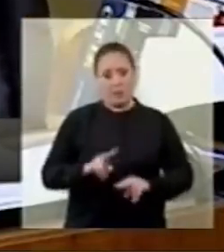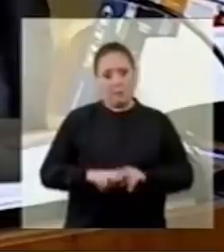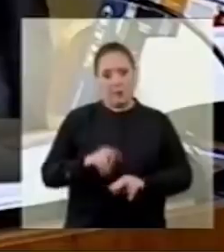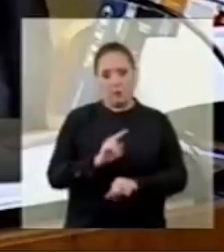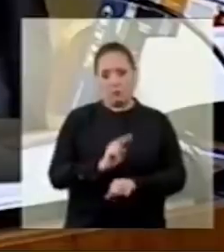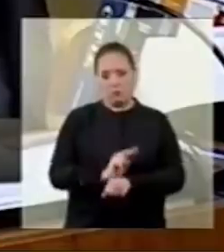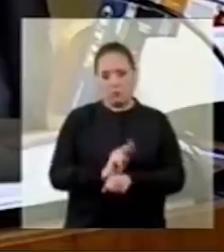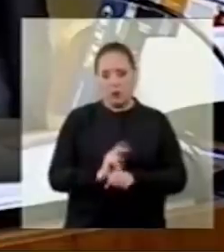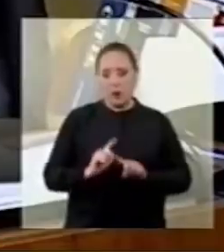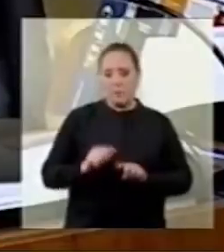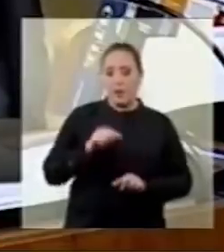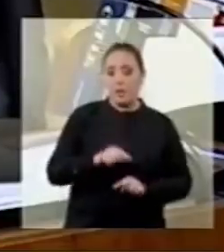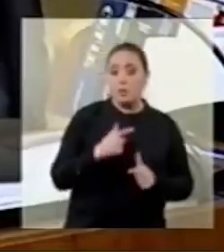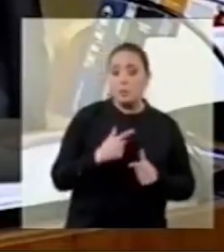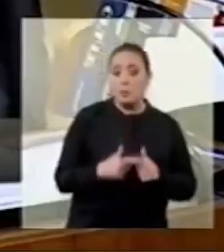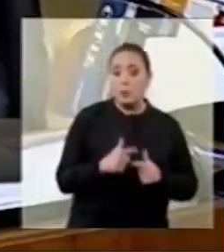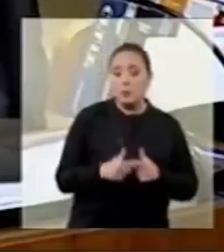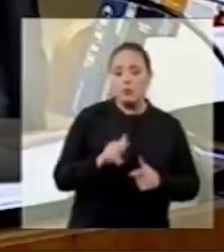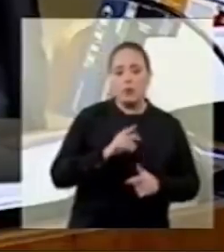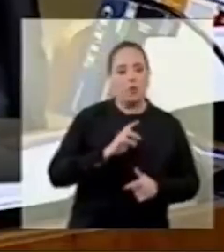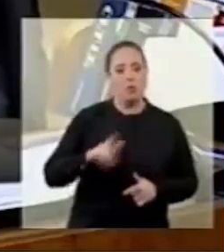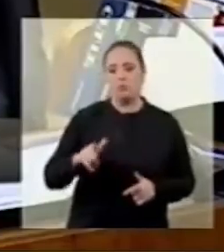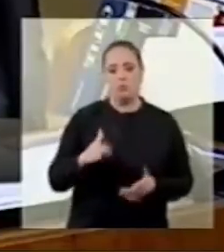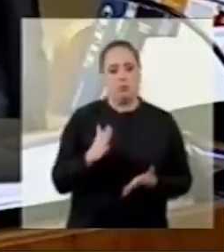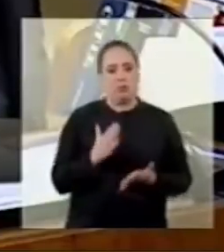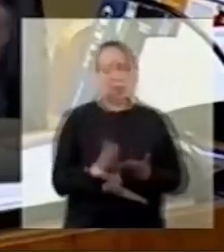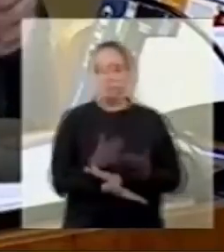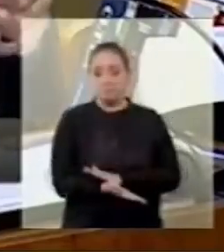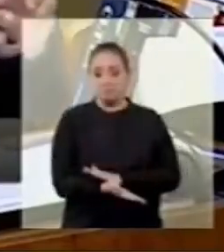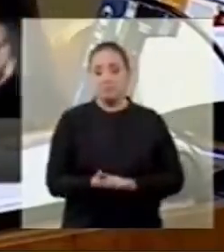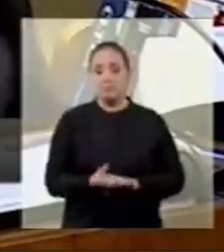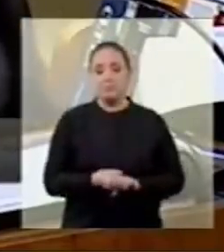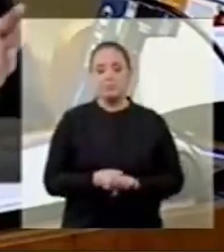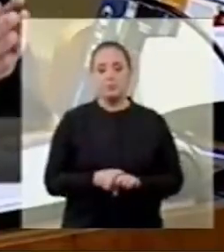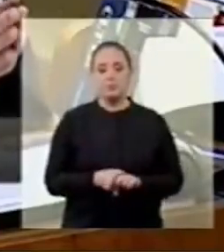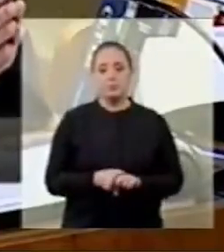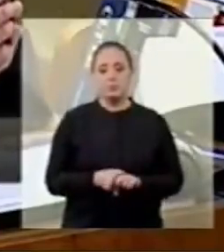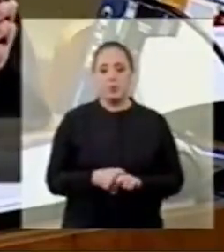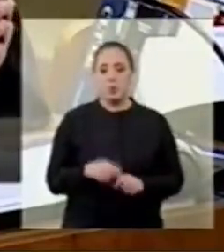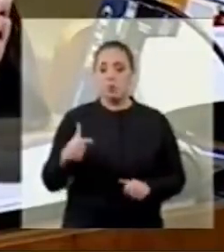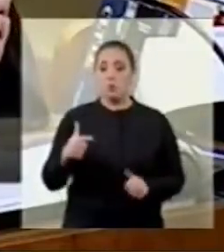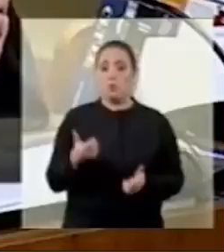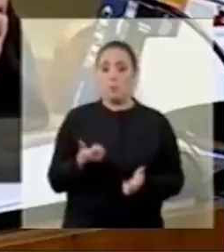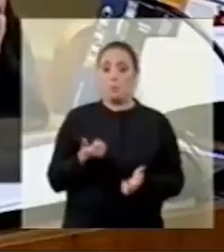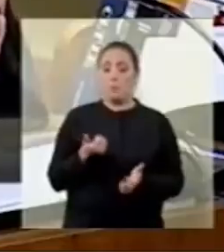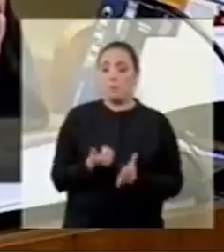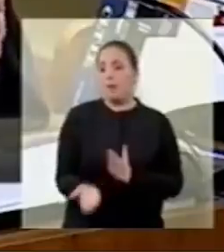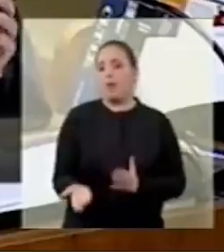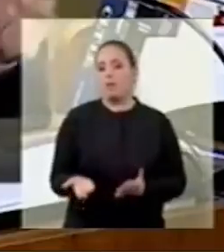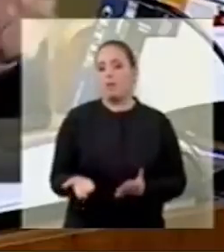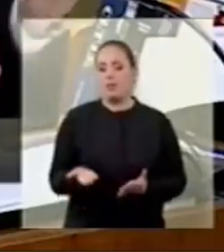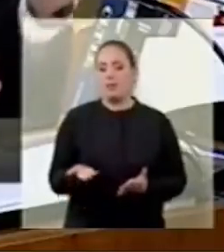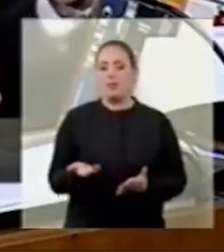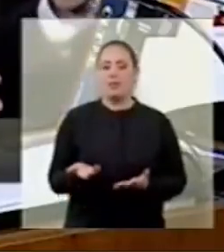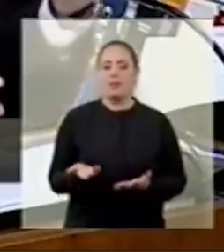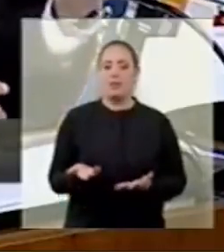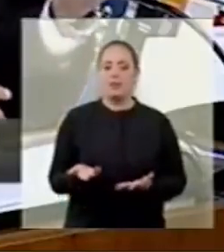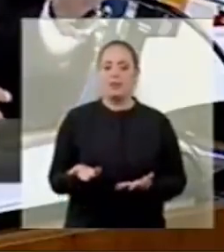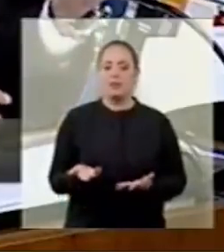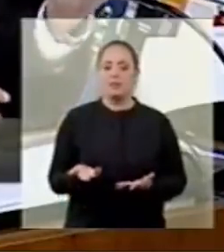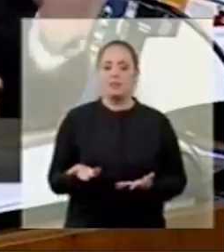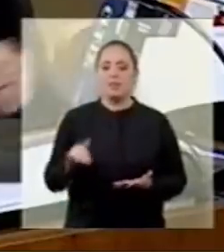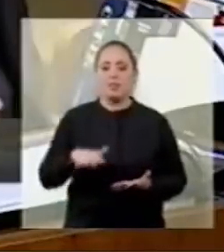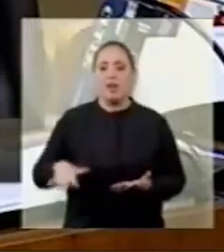esse problema não diz respeito ao que estamos analisando hoje. E não houve perda em relação ao